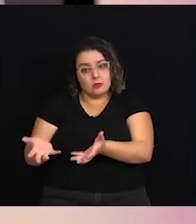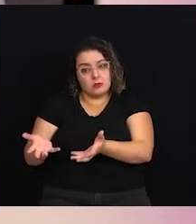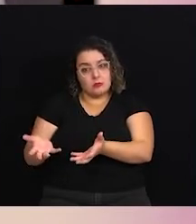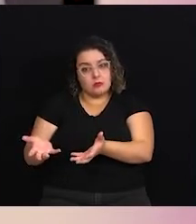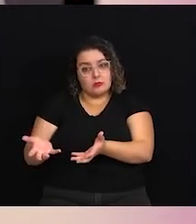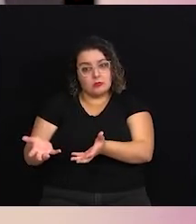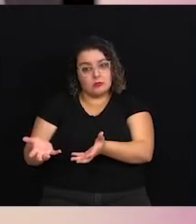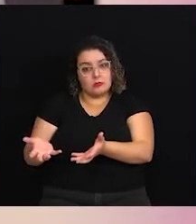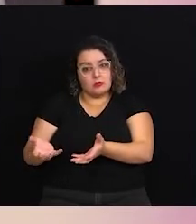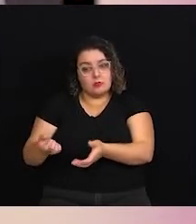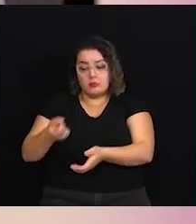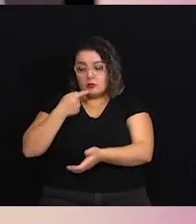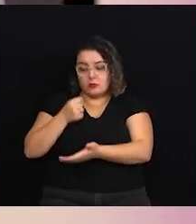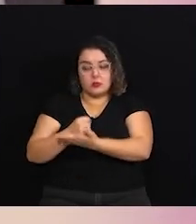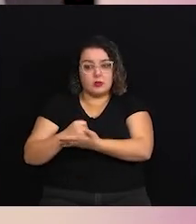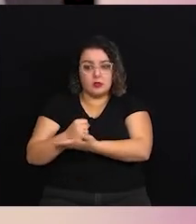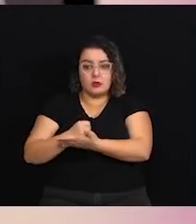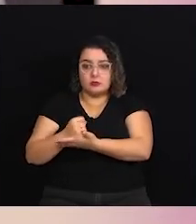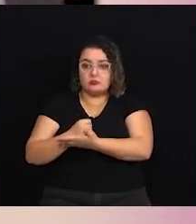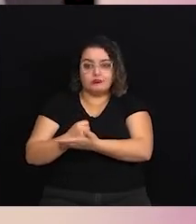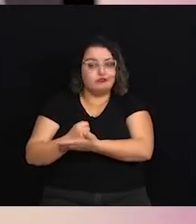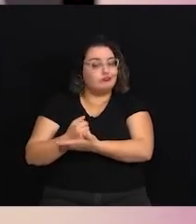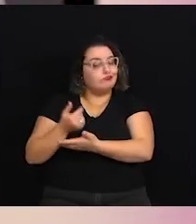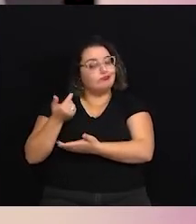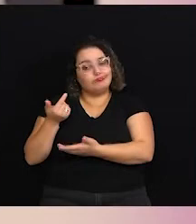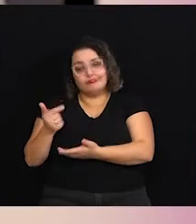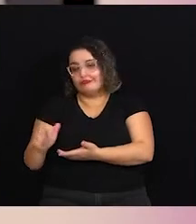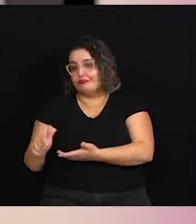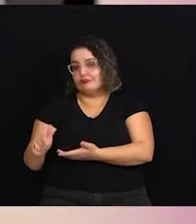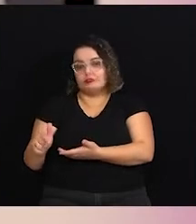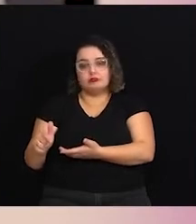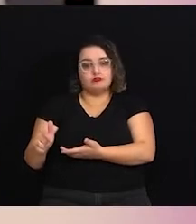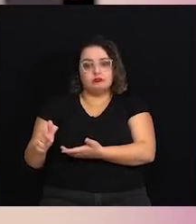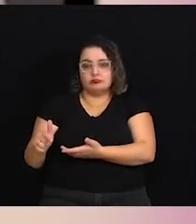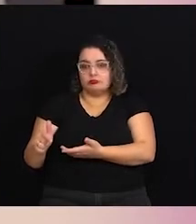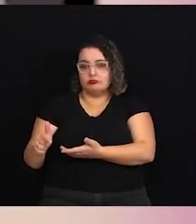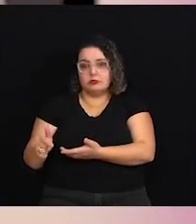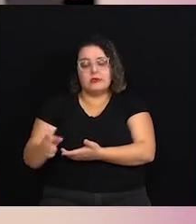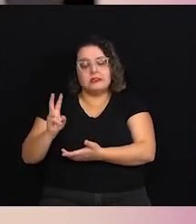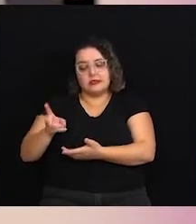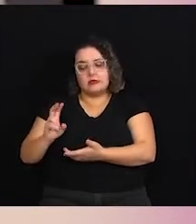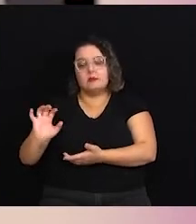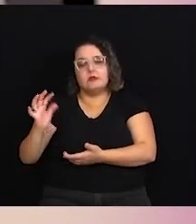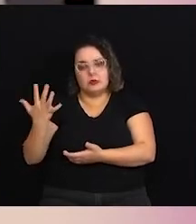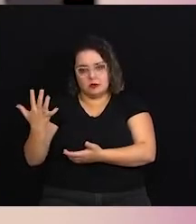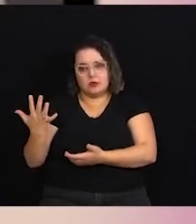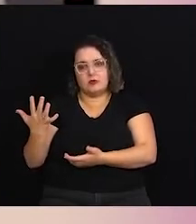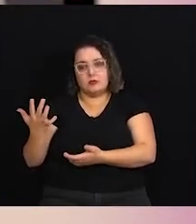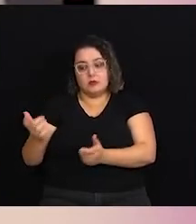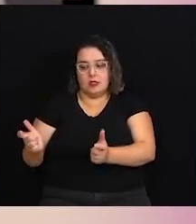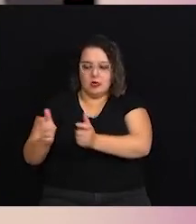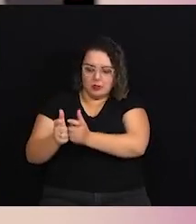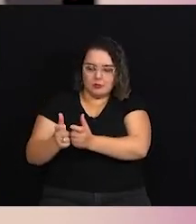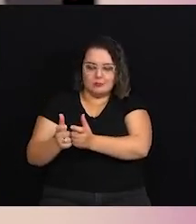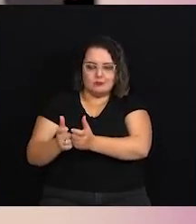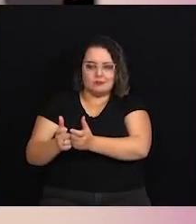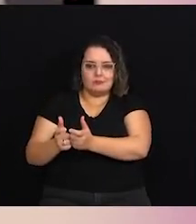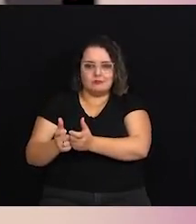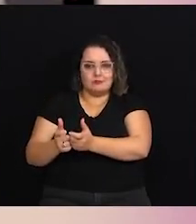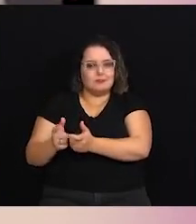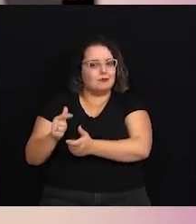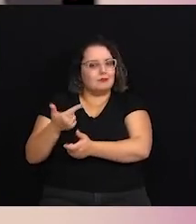que a despeito da medicação a crises vão de tempo em tempo aparecer vai reduzir